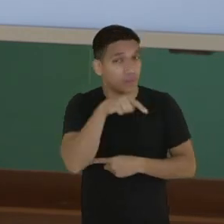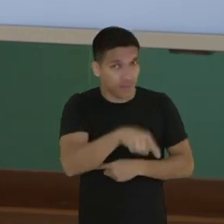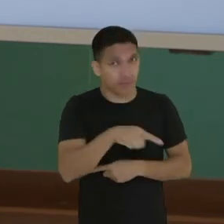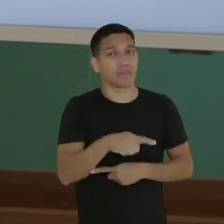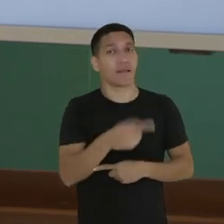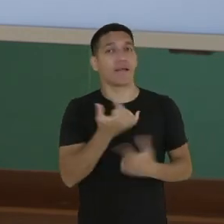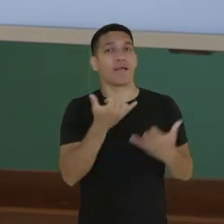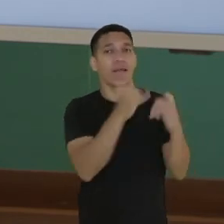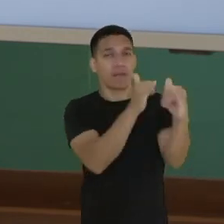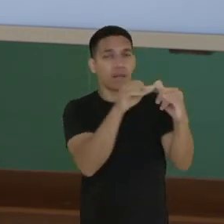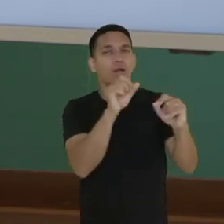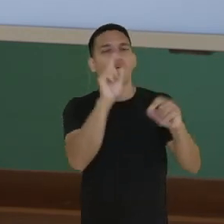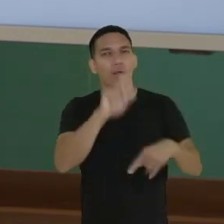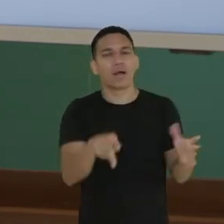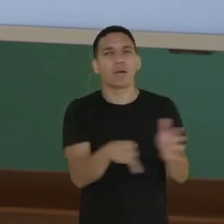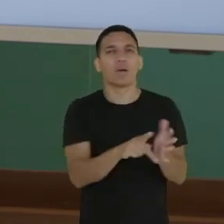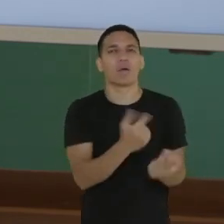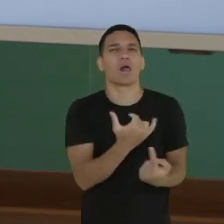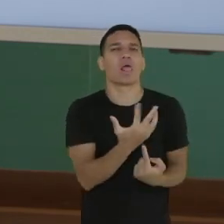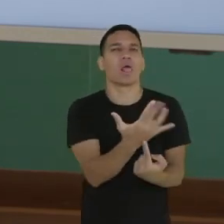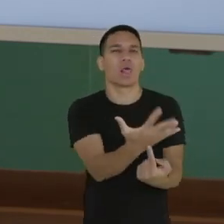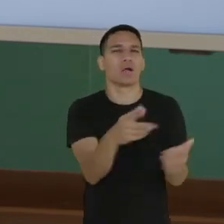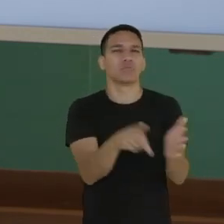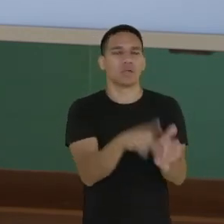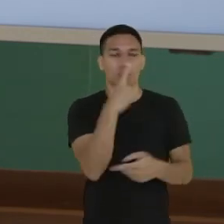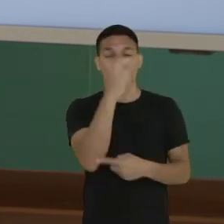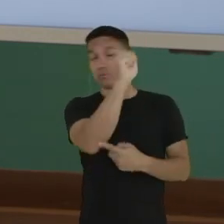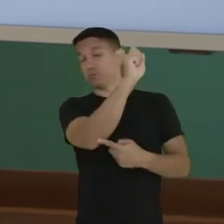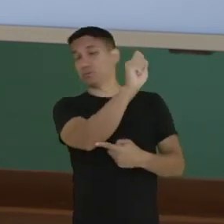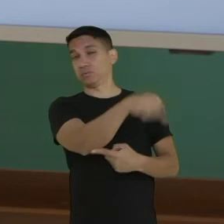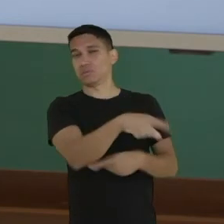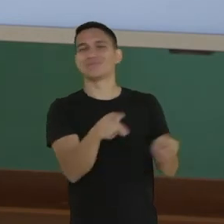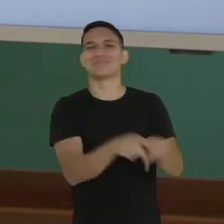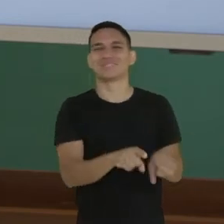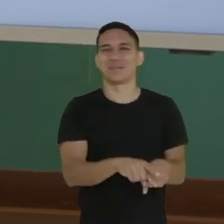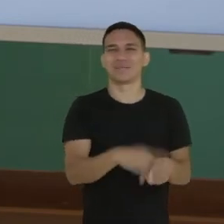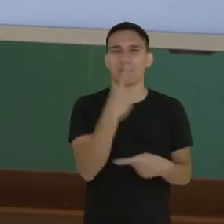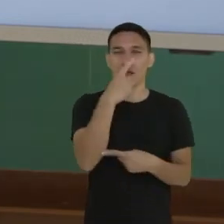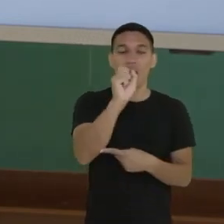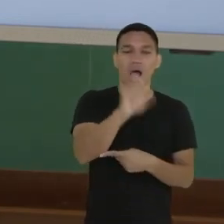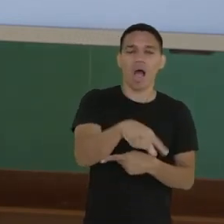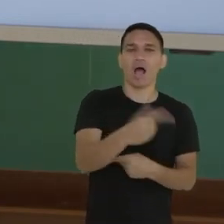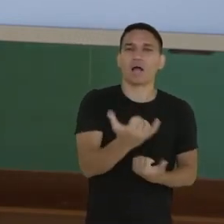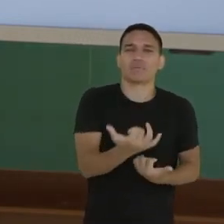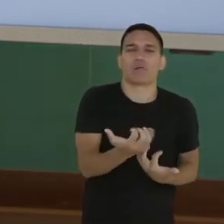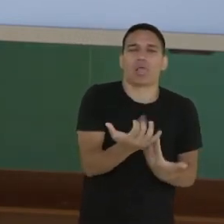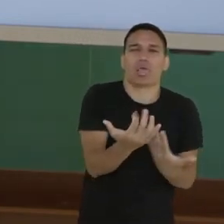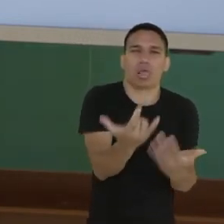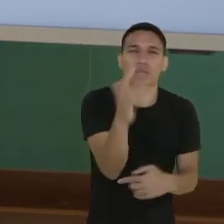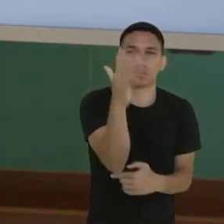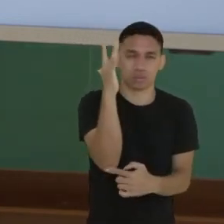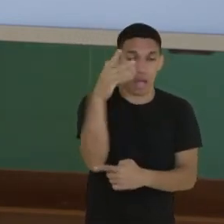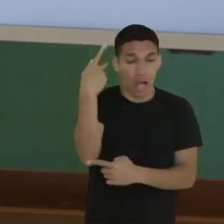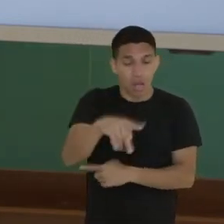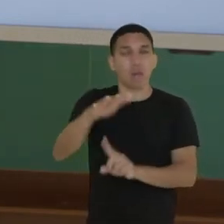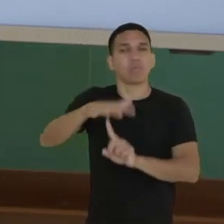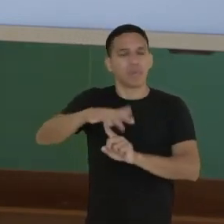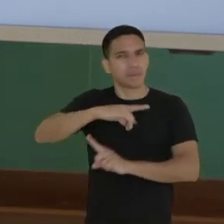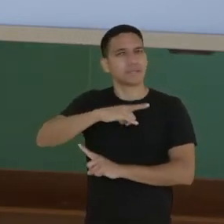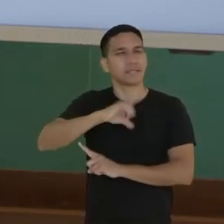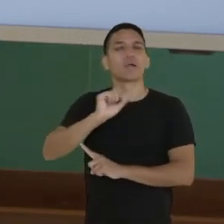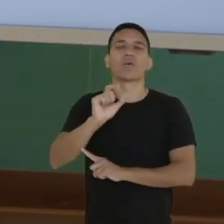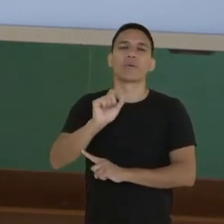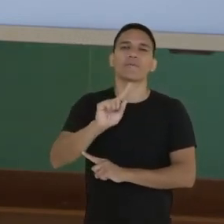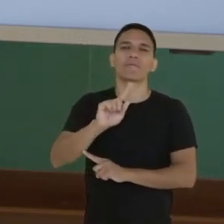metano é conhecido como o gás do lixão, é conhecido como o gás do pântano, certo? Aqui no Paraná, inclusive, tem bastante,